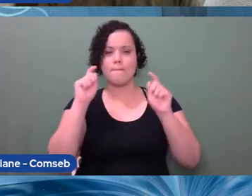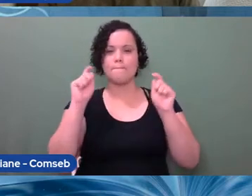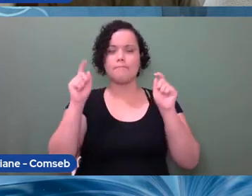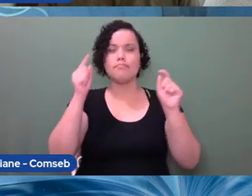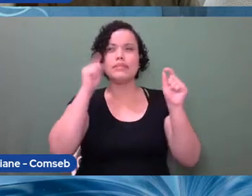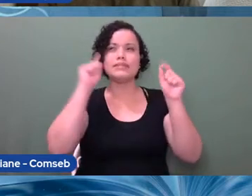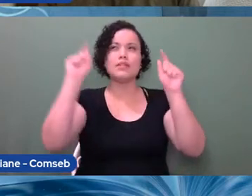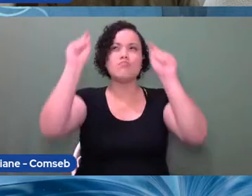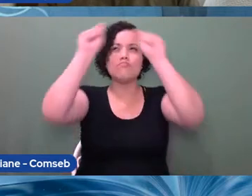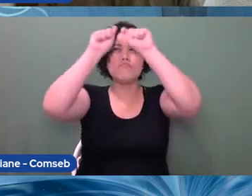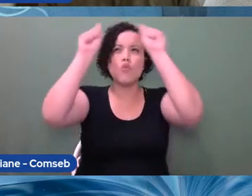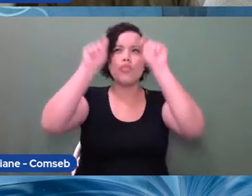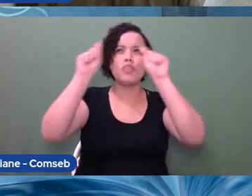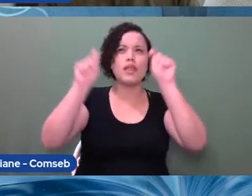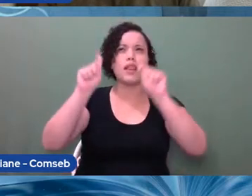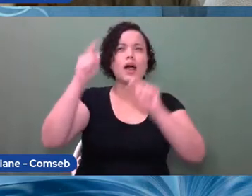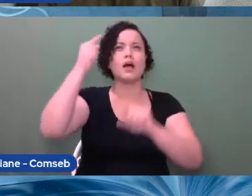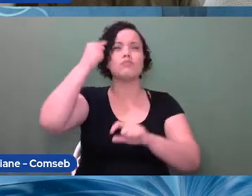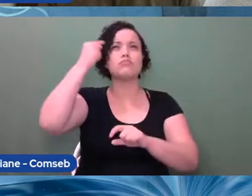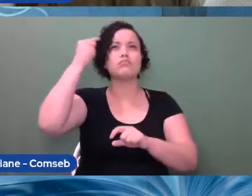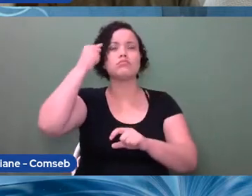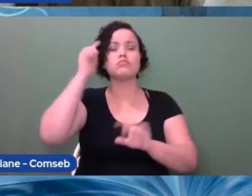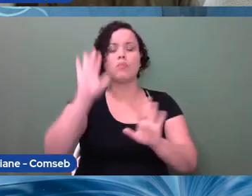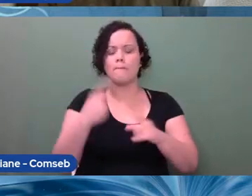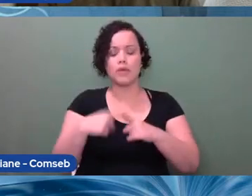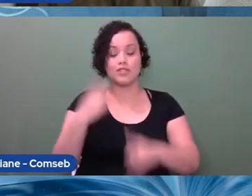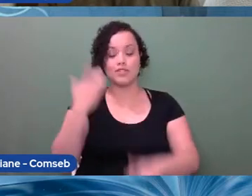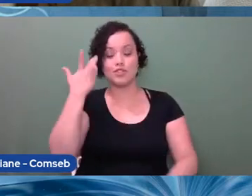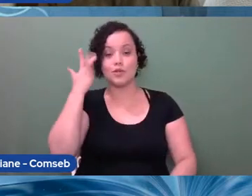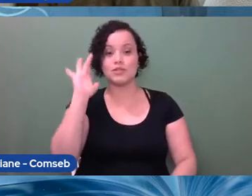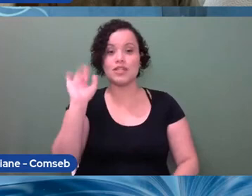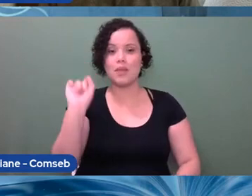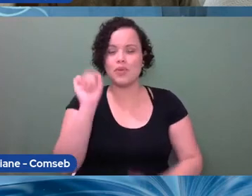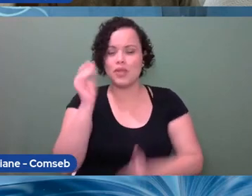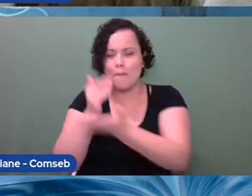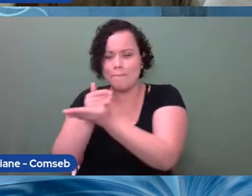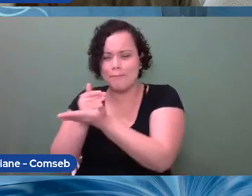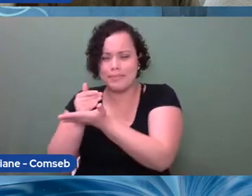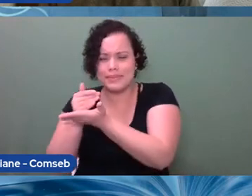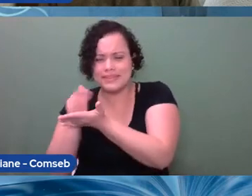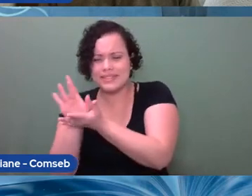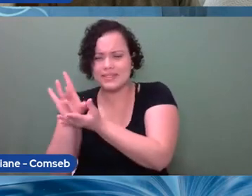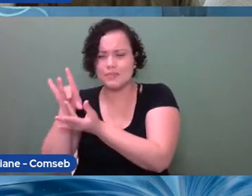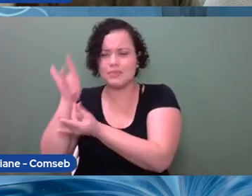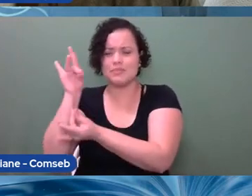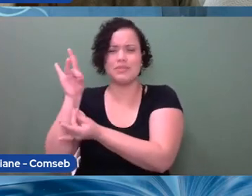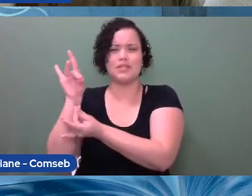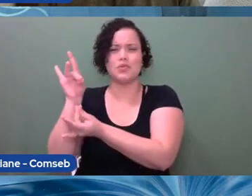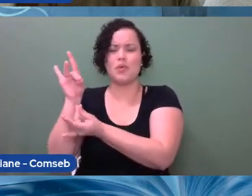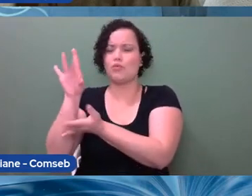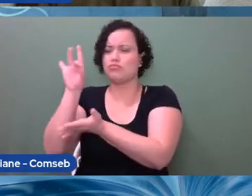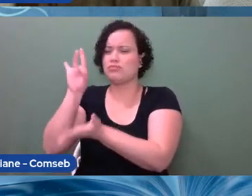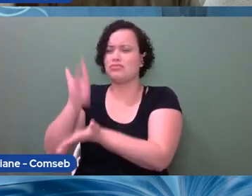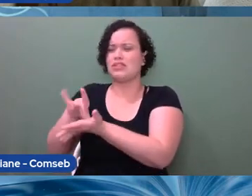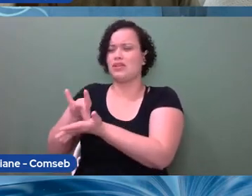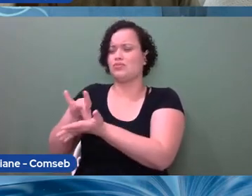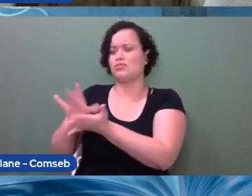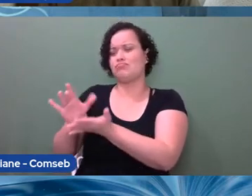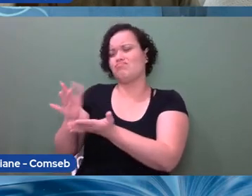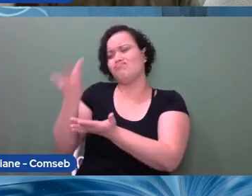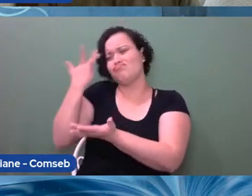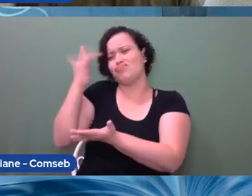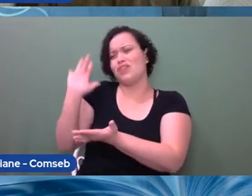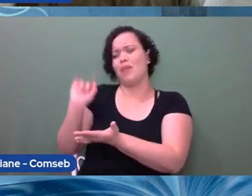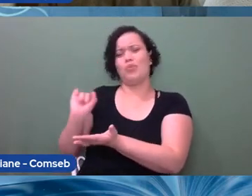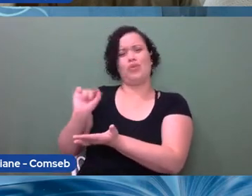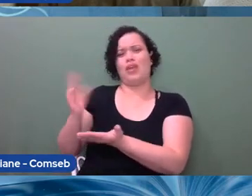é? Porque a gente não sabe o que é o princípio espiritual propriamente dito. E a gente